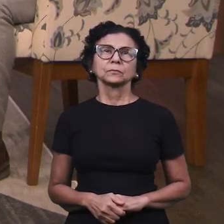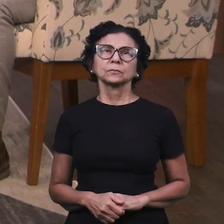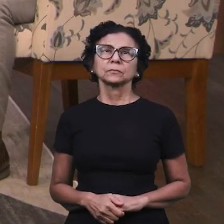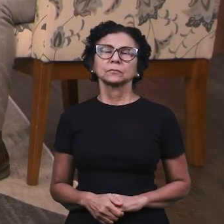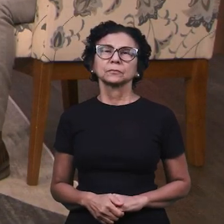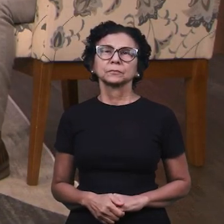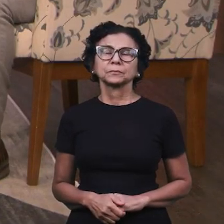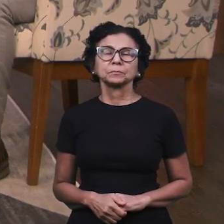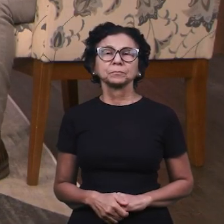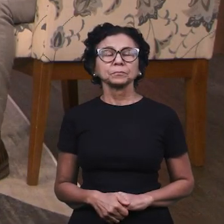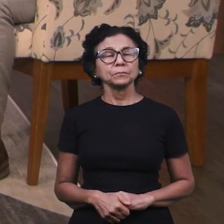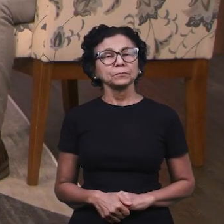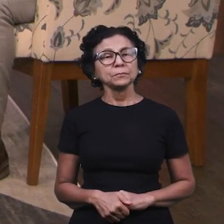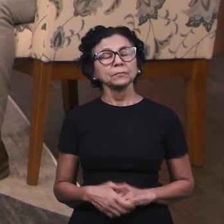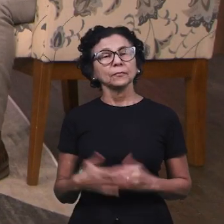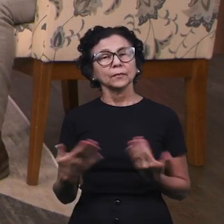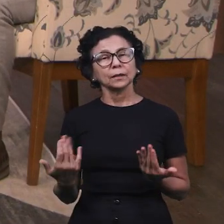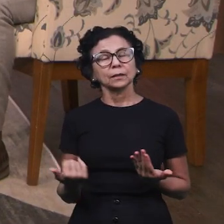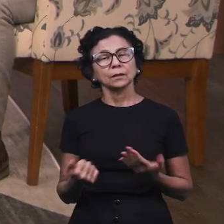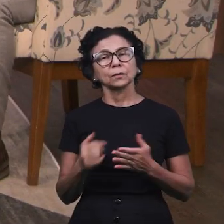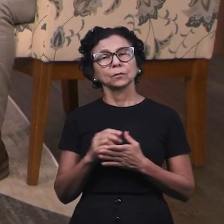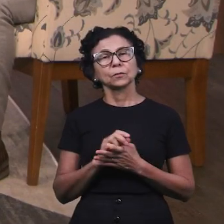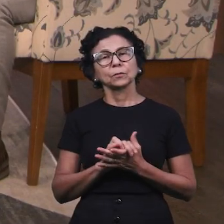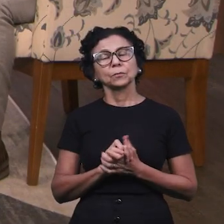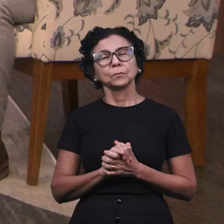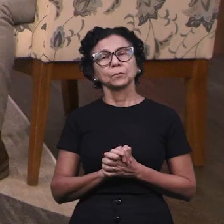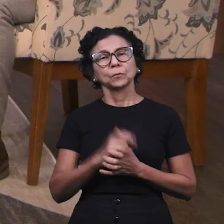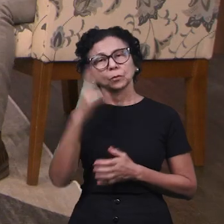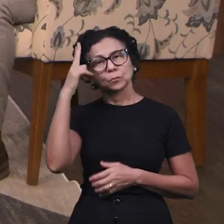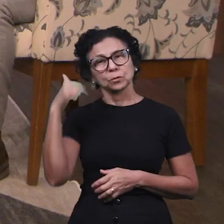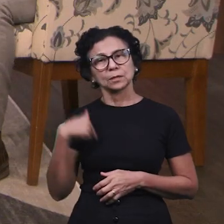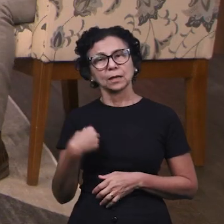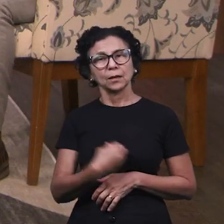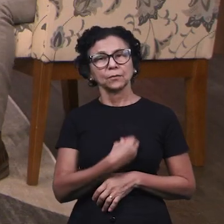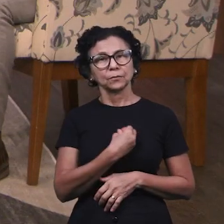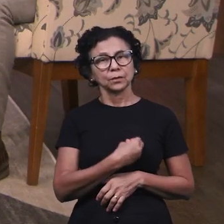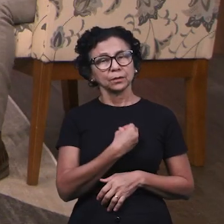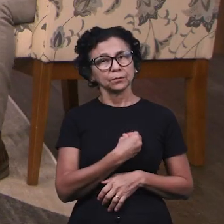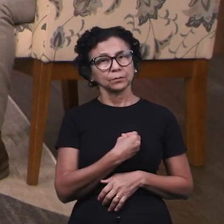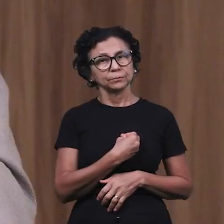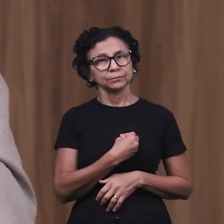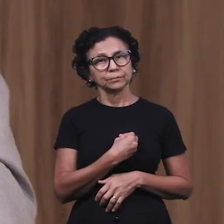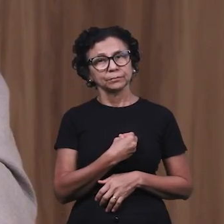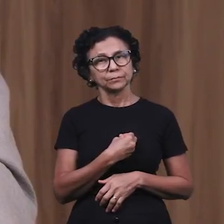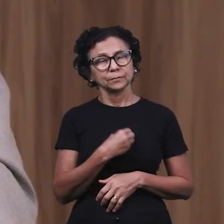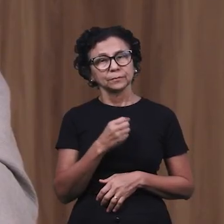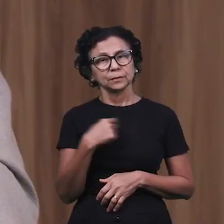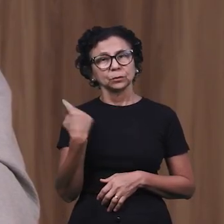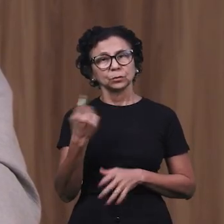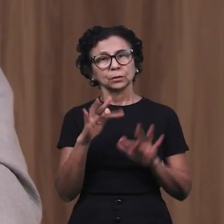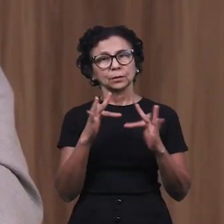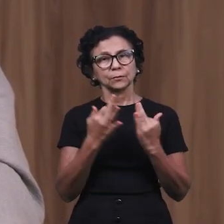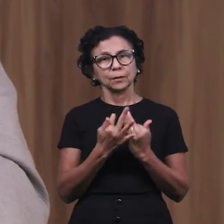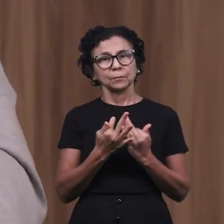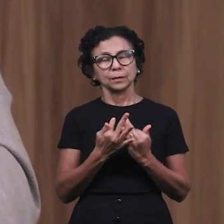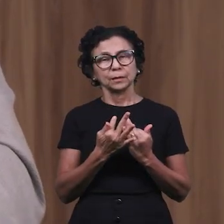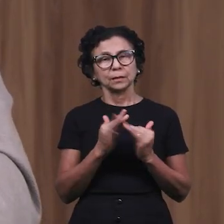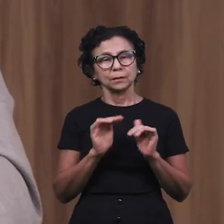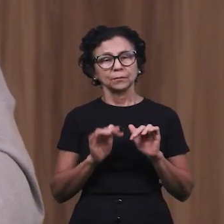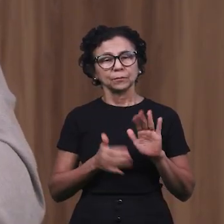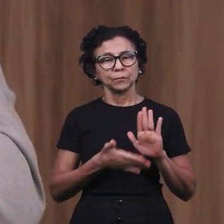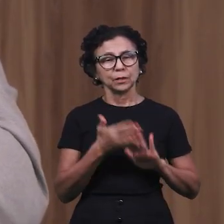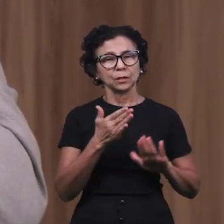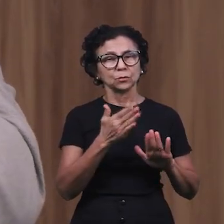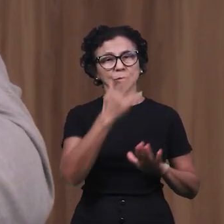fez com que toda a família fosse ao Egito. E gostaríamos de encerrar aqui com uma passagem